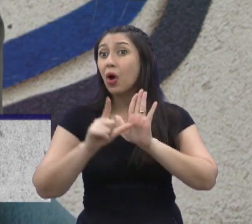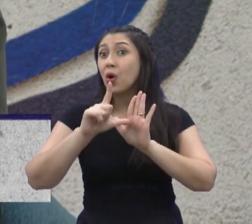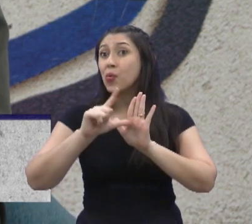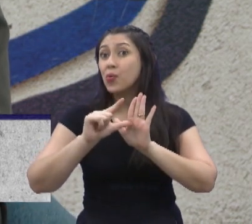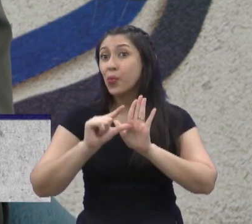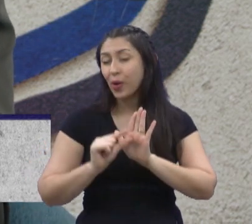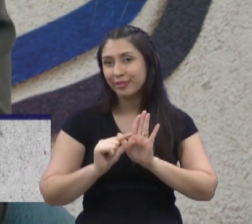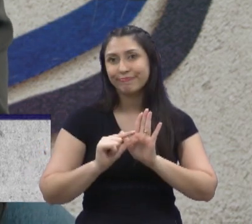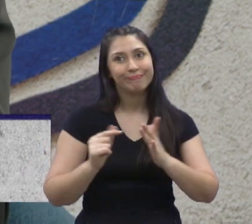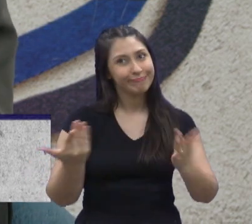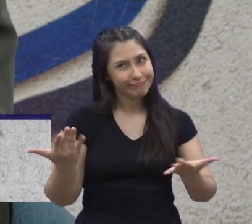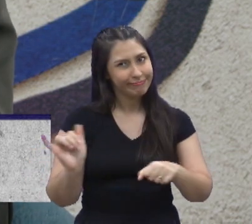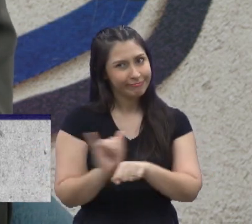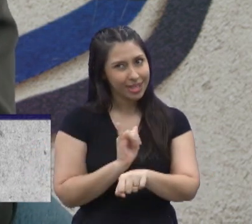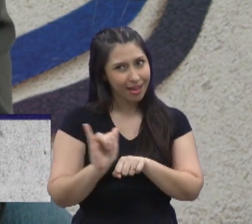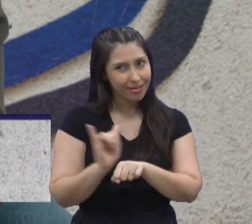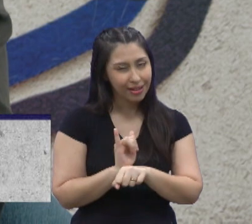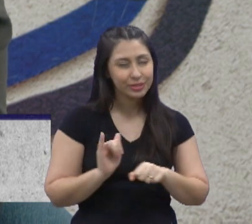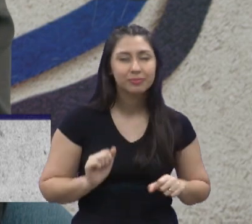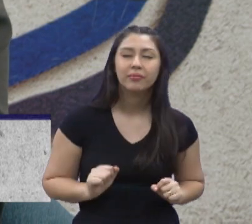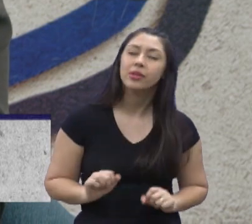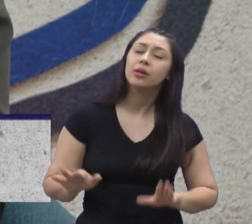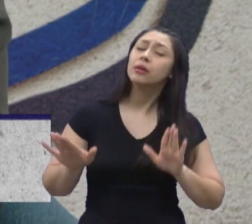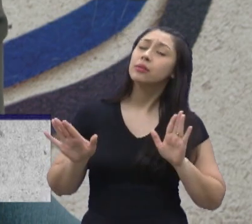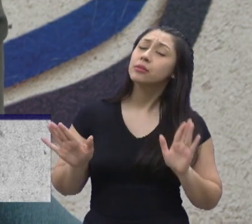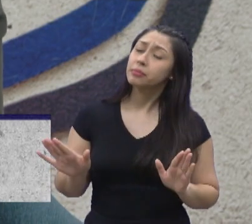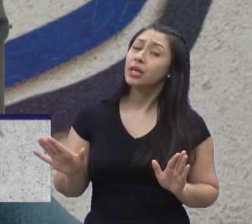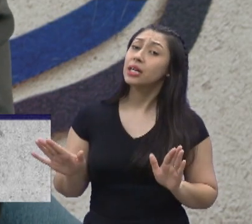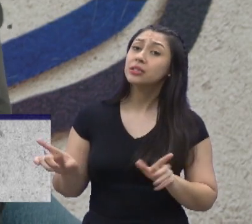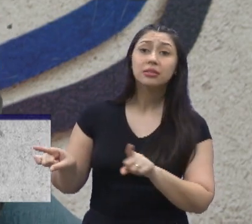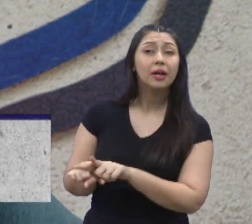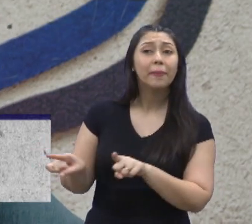vender ali pelo tablet. Mas, ao mesmo tempo, ela traz